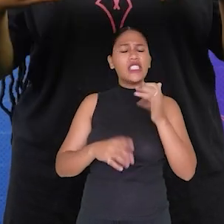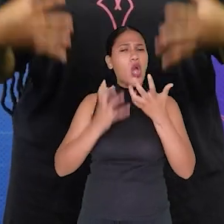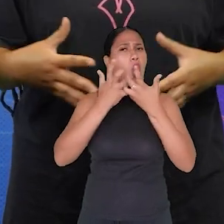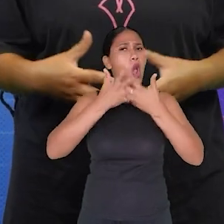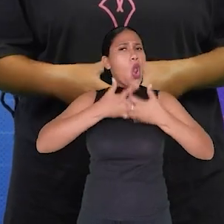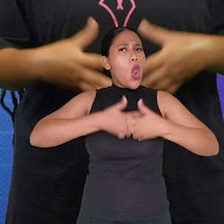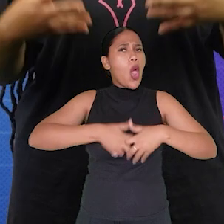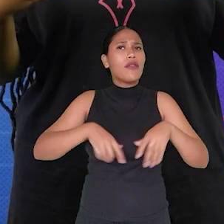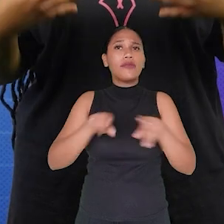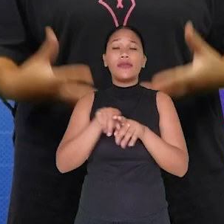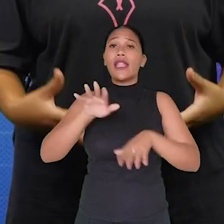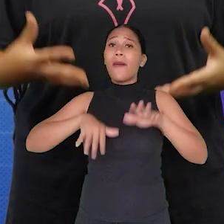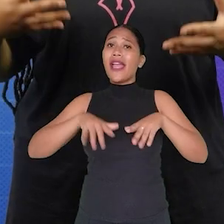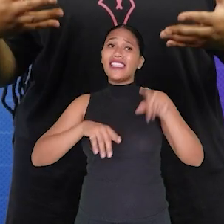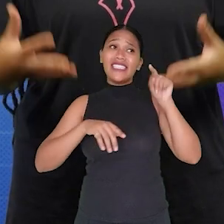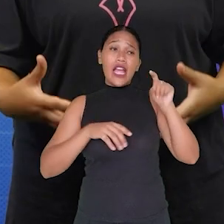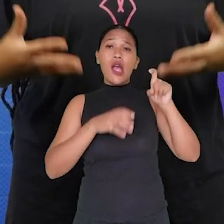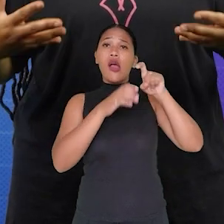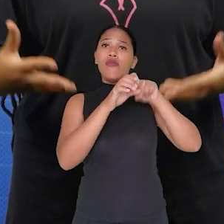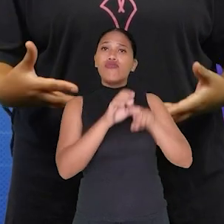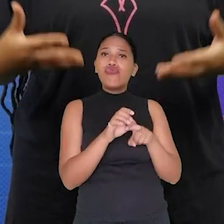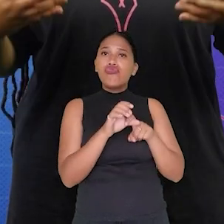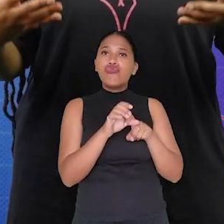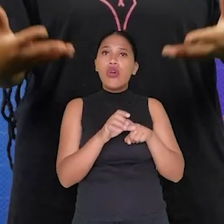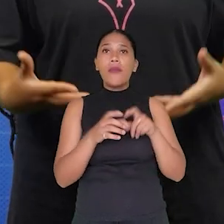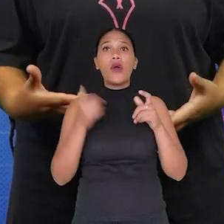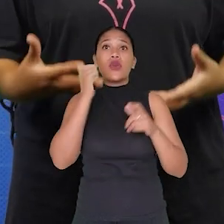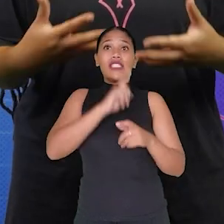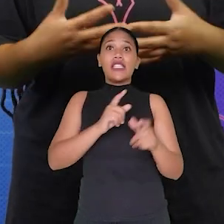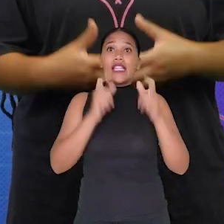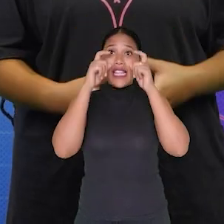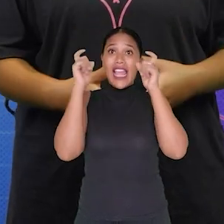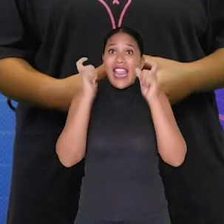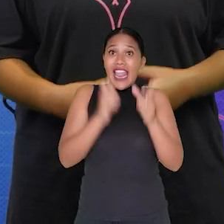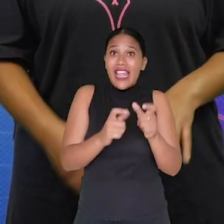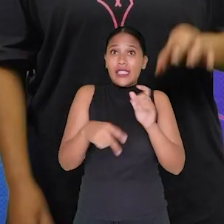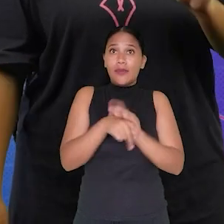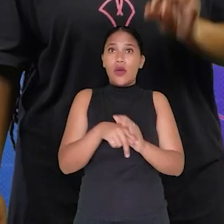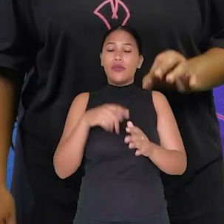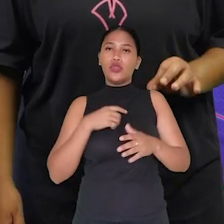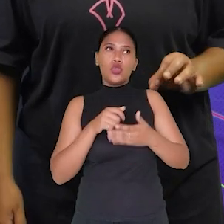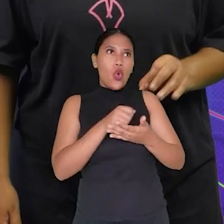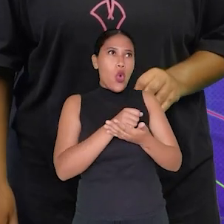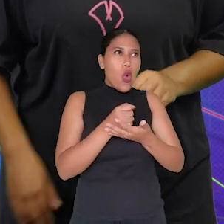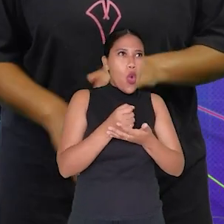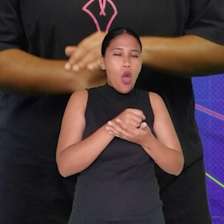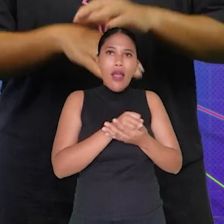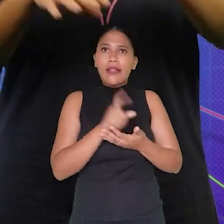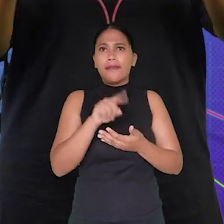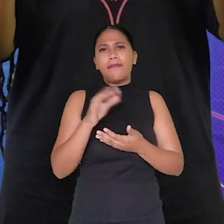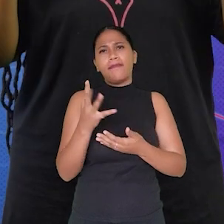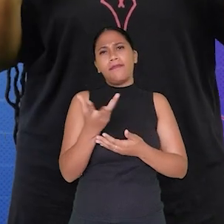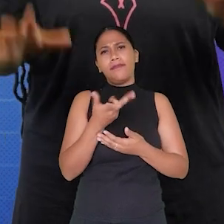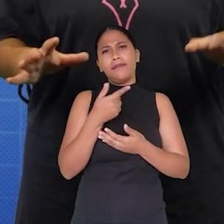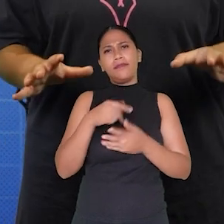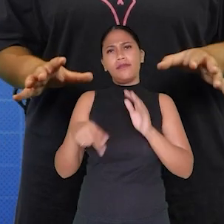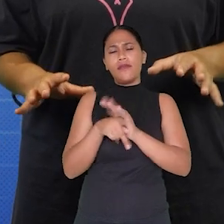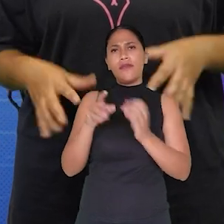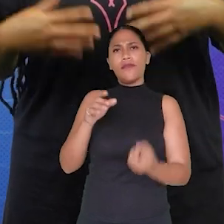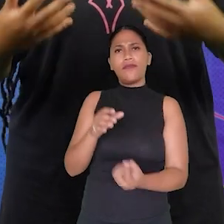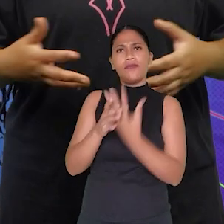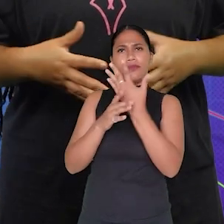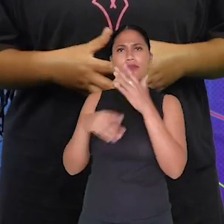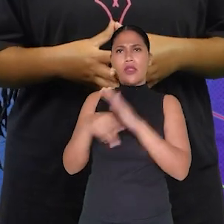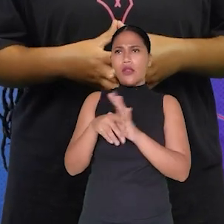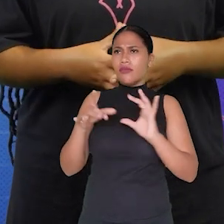narrativas complexas e que dependem da progressão da história para manter o interesse do jogador. O gráfico de ritmo é uma ferramenta